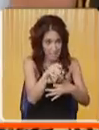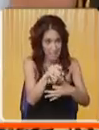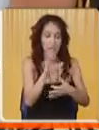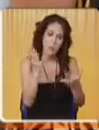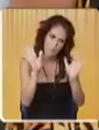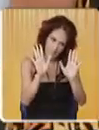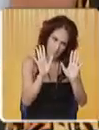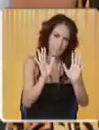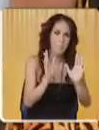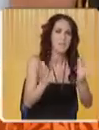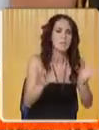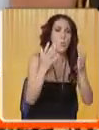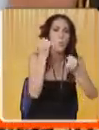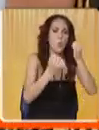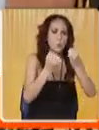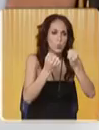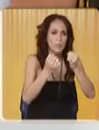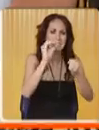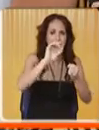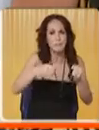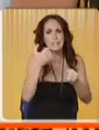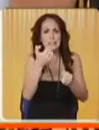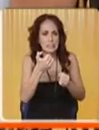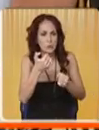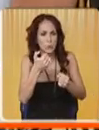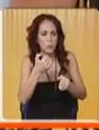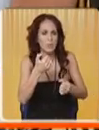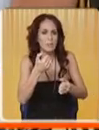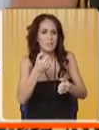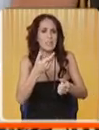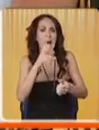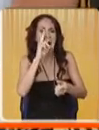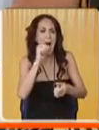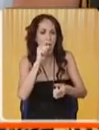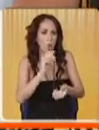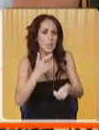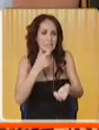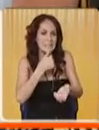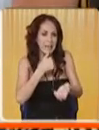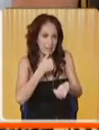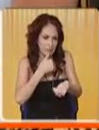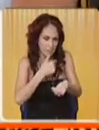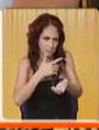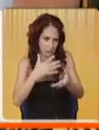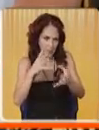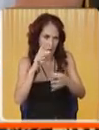vamos ver. Um condutor é apanhado com 0,5 gramas de álcool no sangue